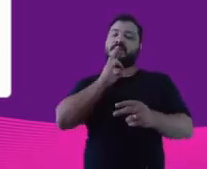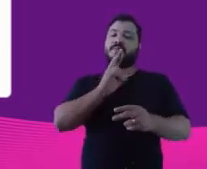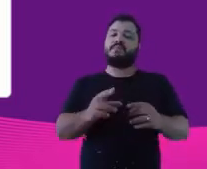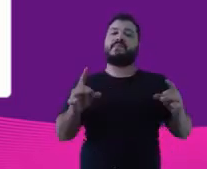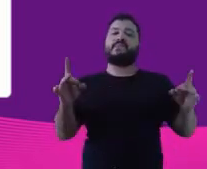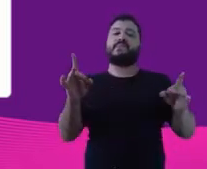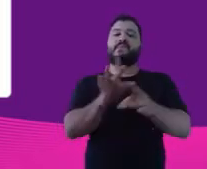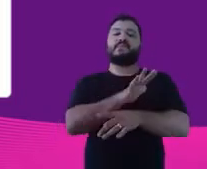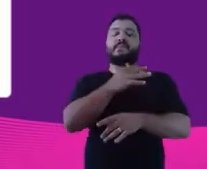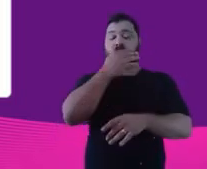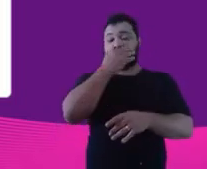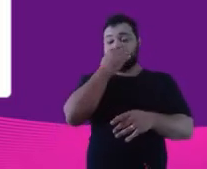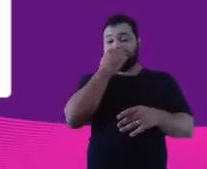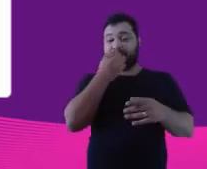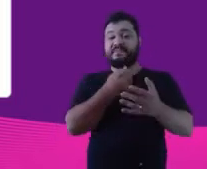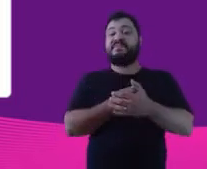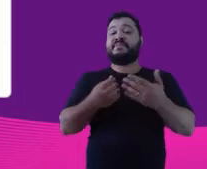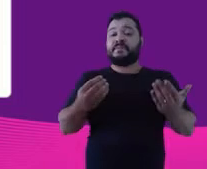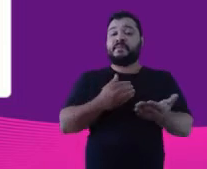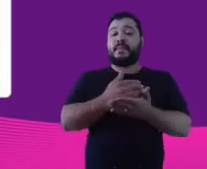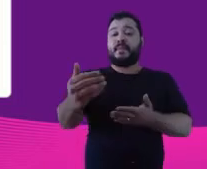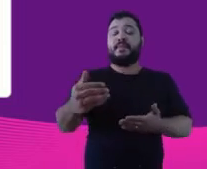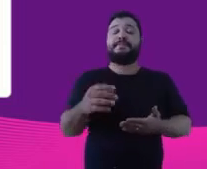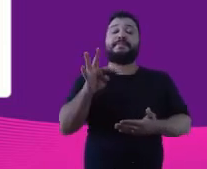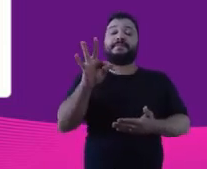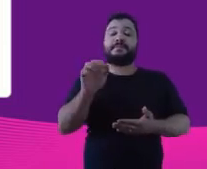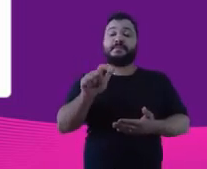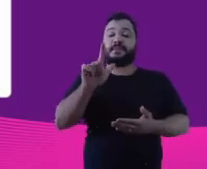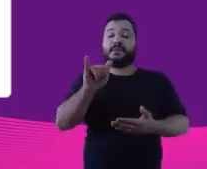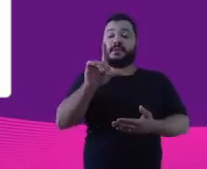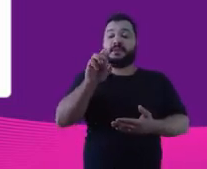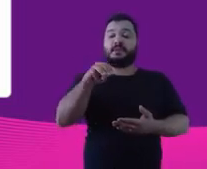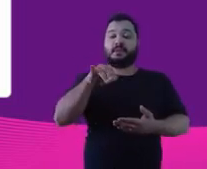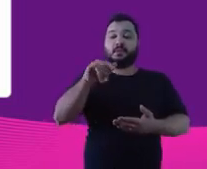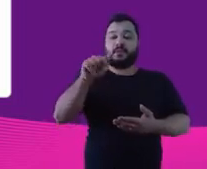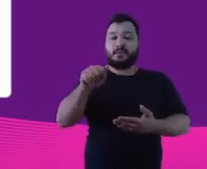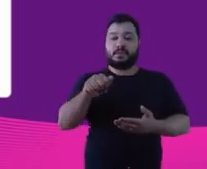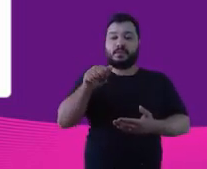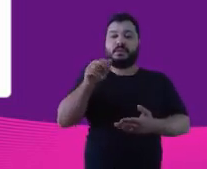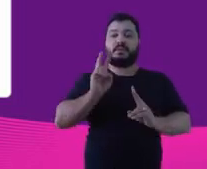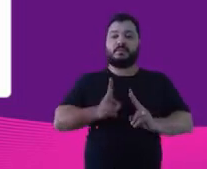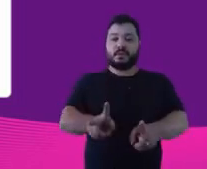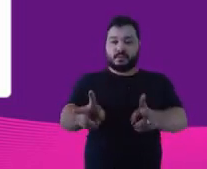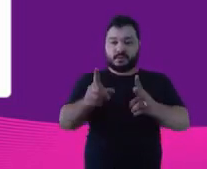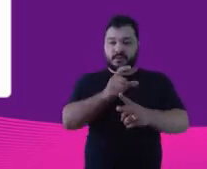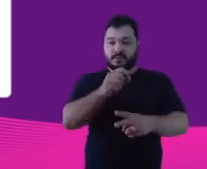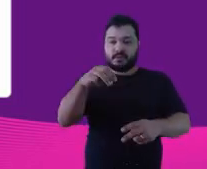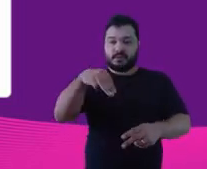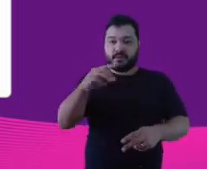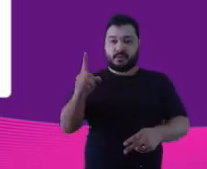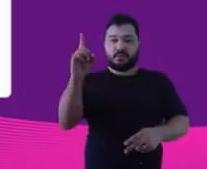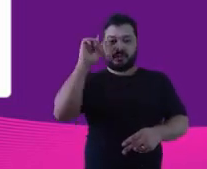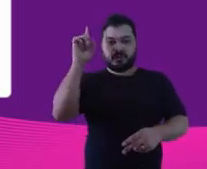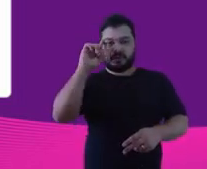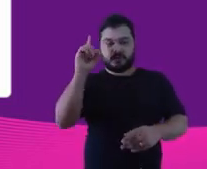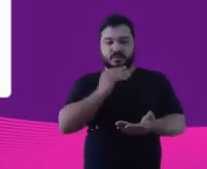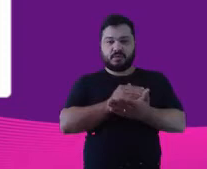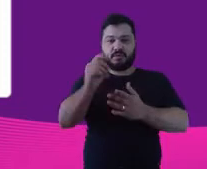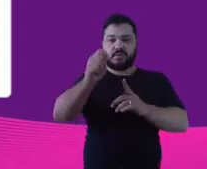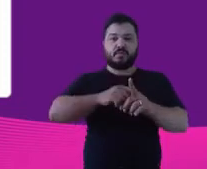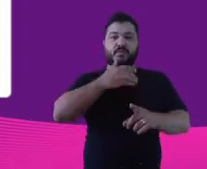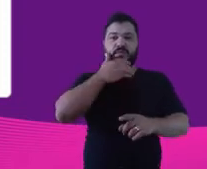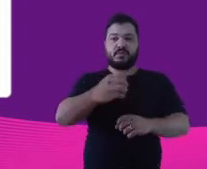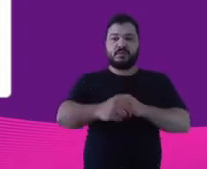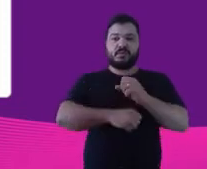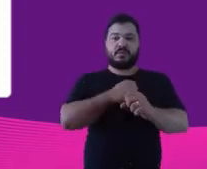completa, e aí iniciamos para ele, na época, talidomida de manutenção, 100 mg dia. Esse paciente,